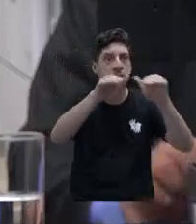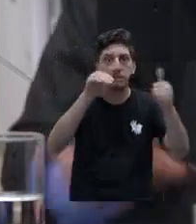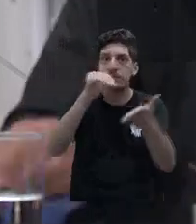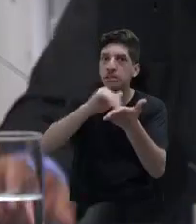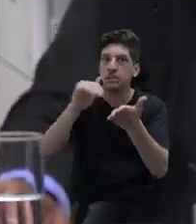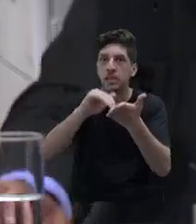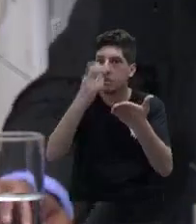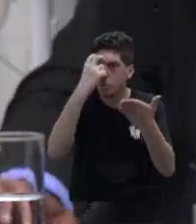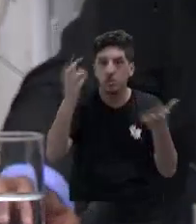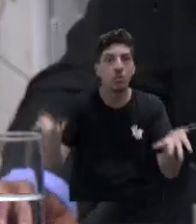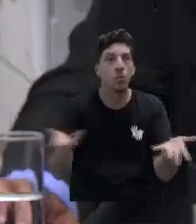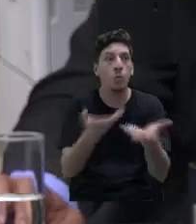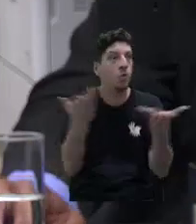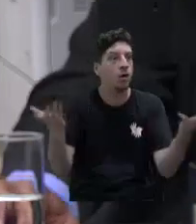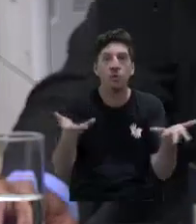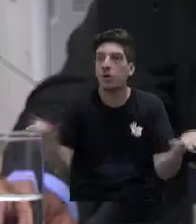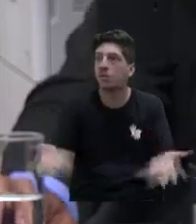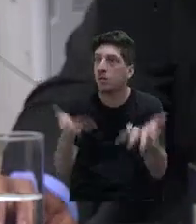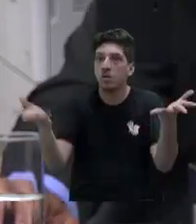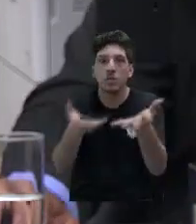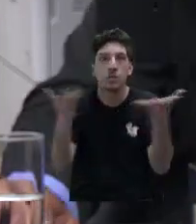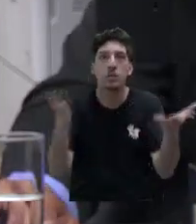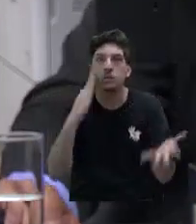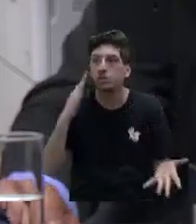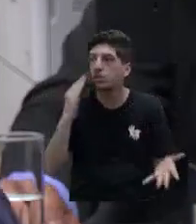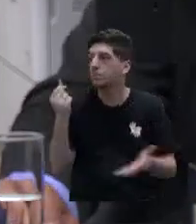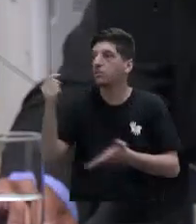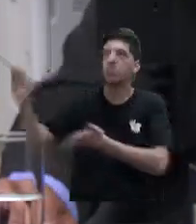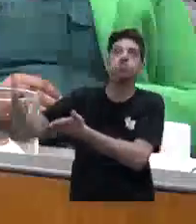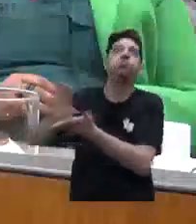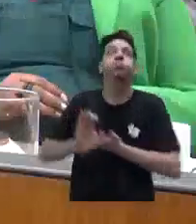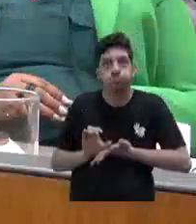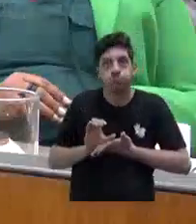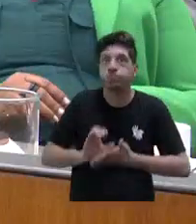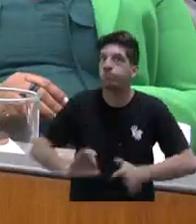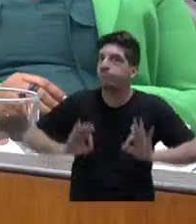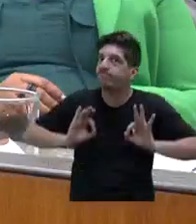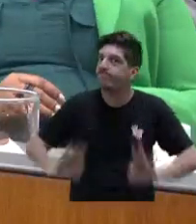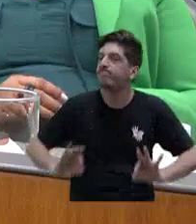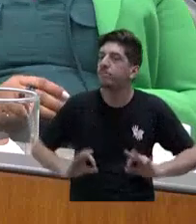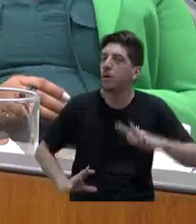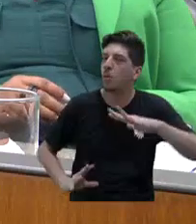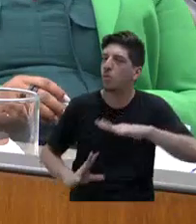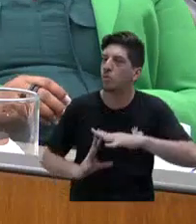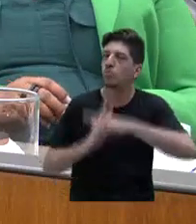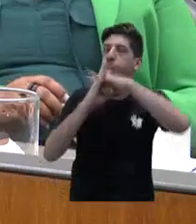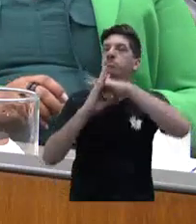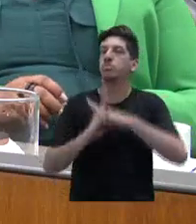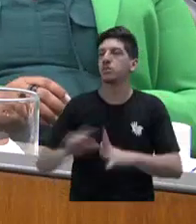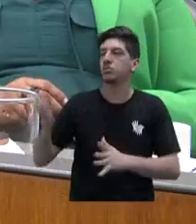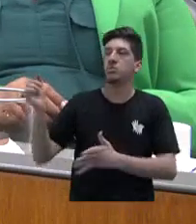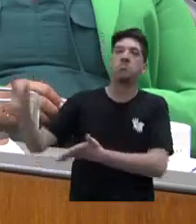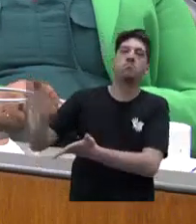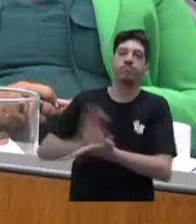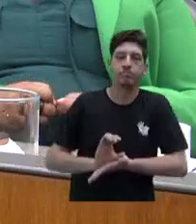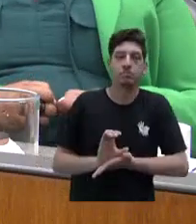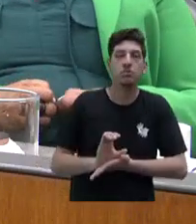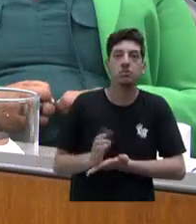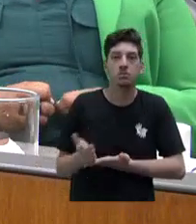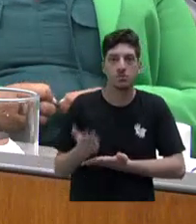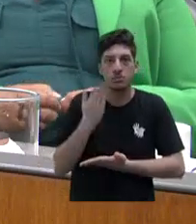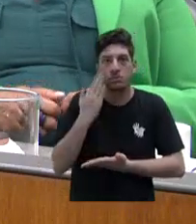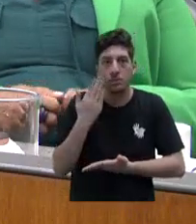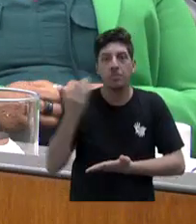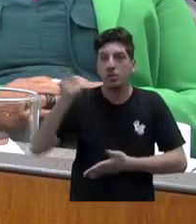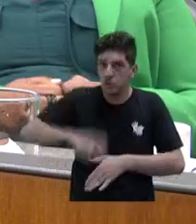cultura, porque são recursos volumosos. E aí, Igor, eu volto naquela fala daquela nossa